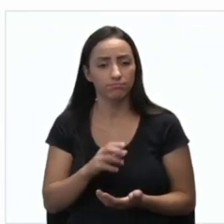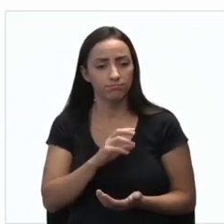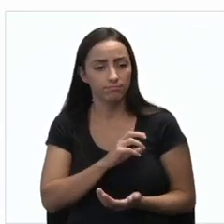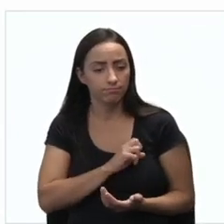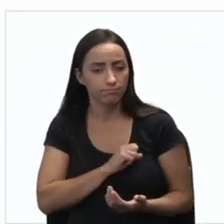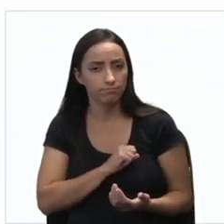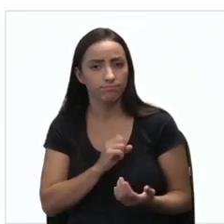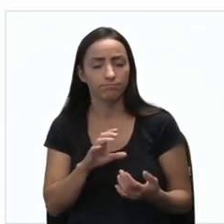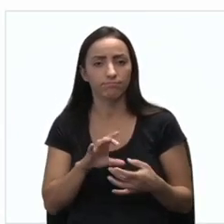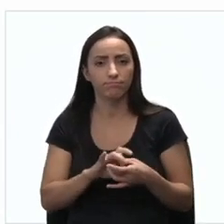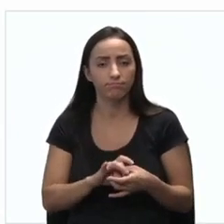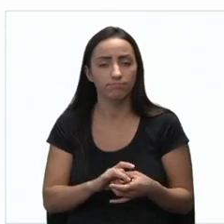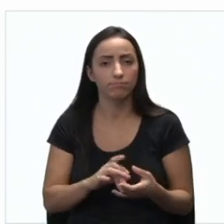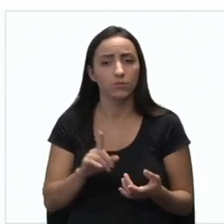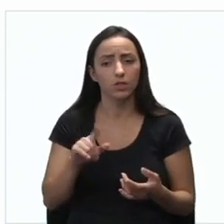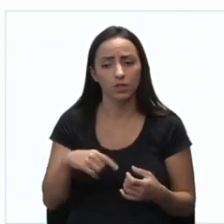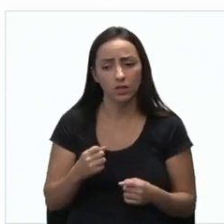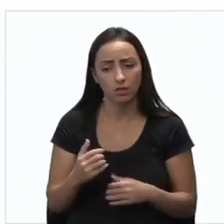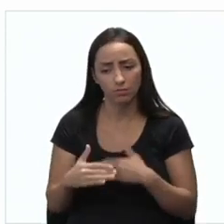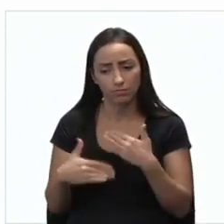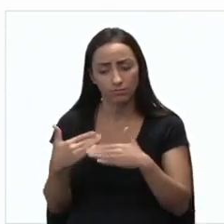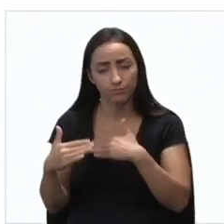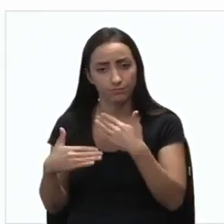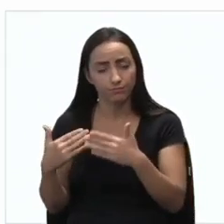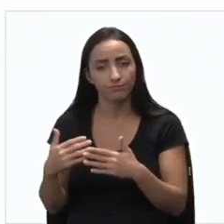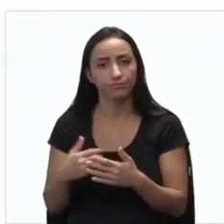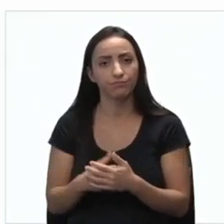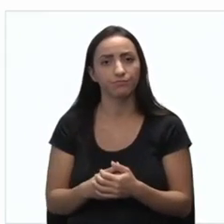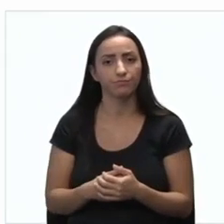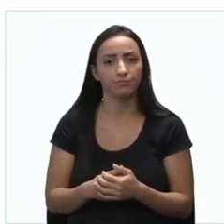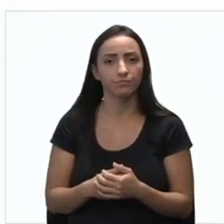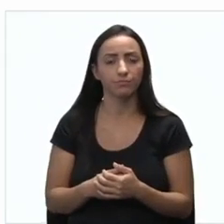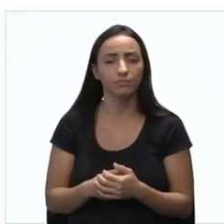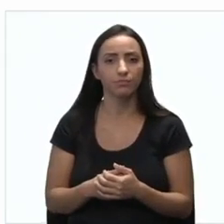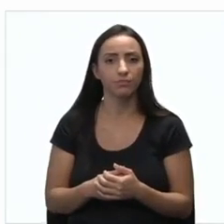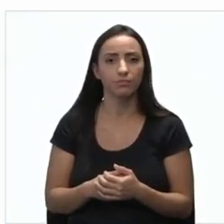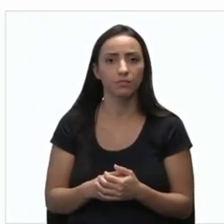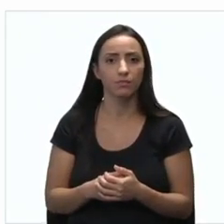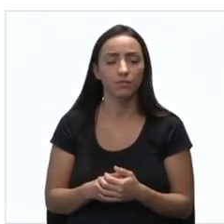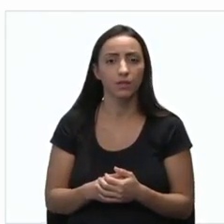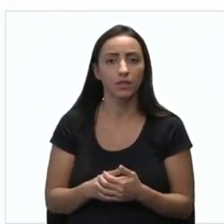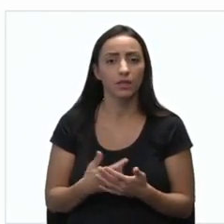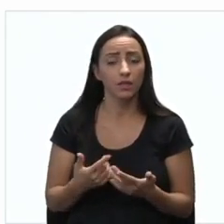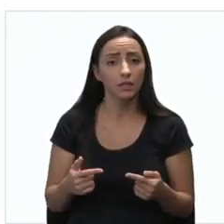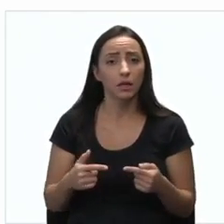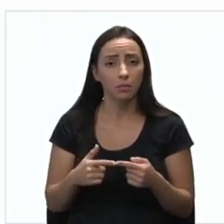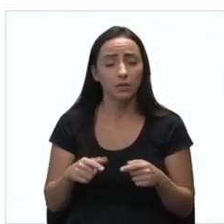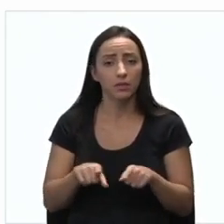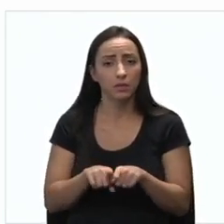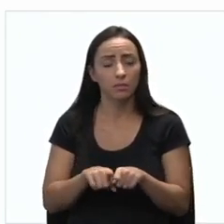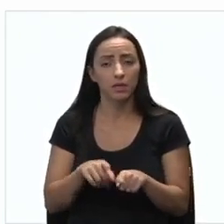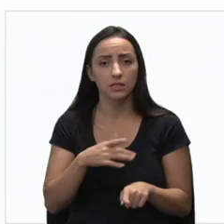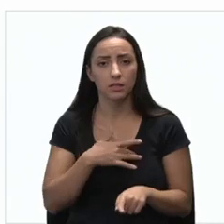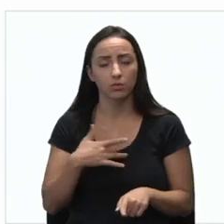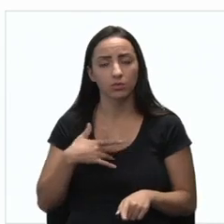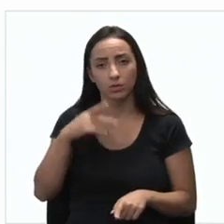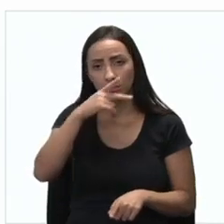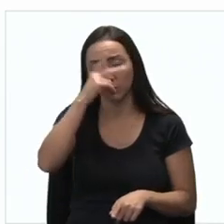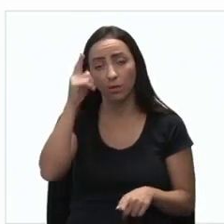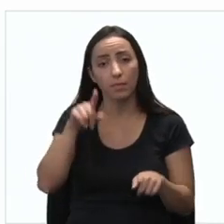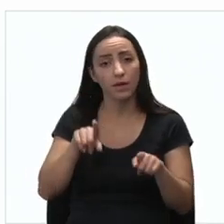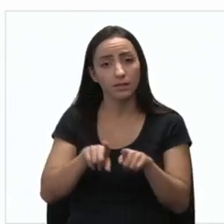que são construídas aí e determinam a saúde do indivíduo, mas também